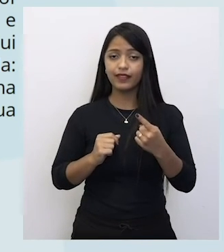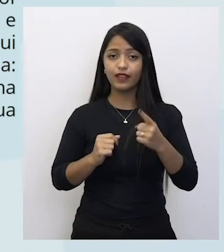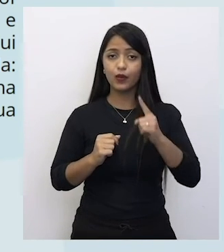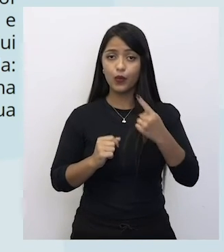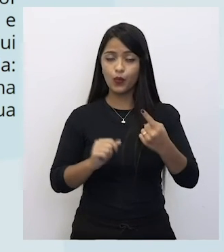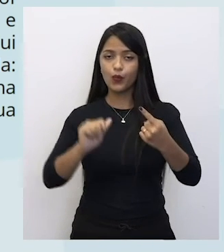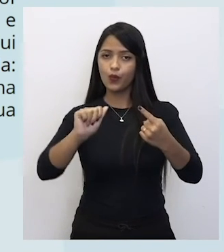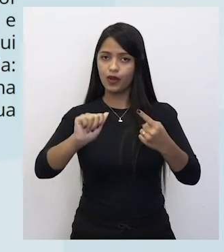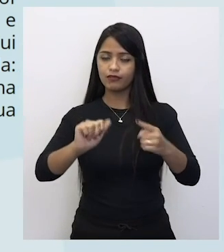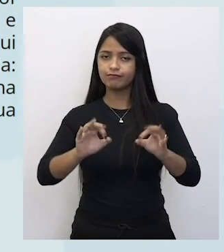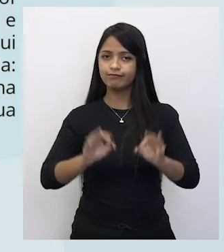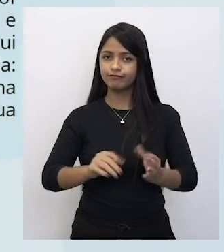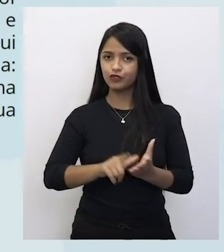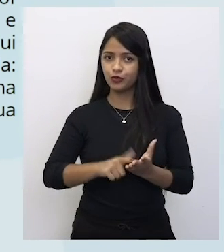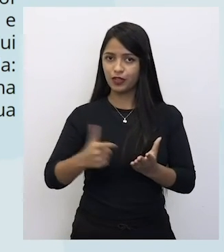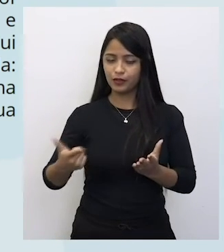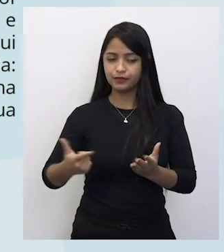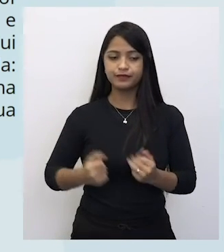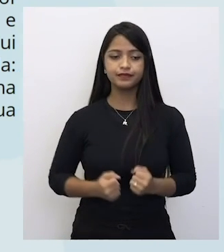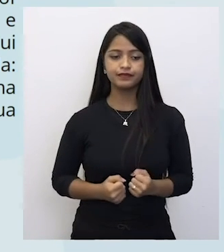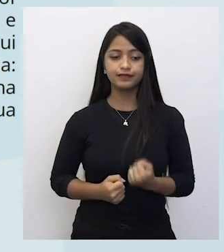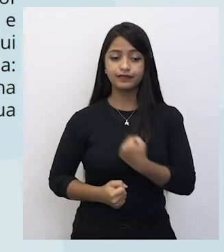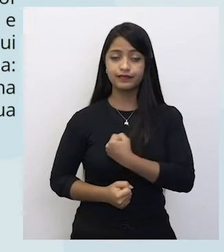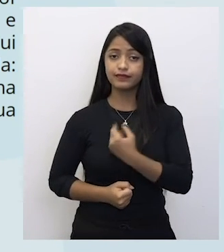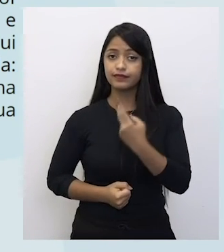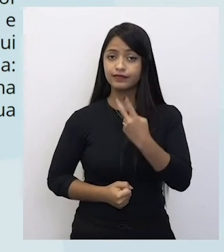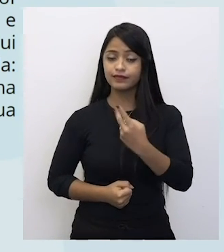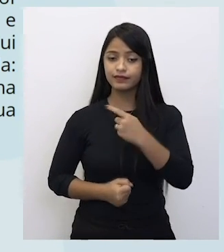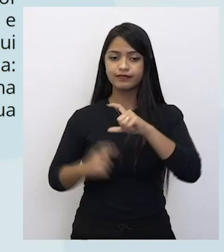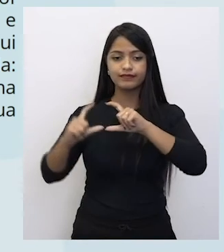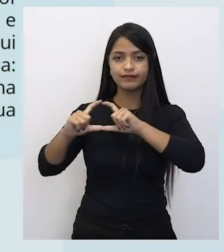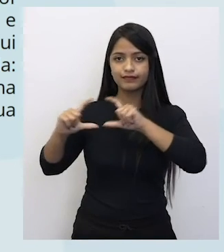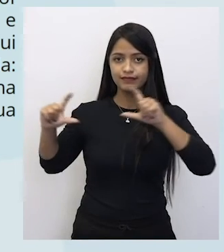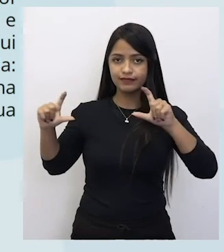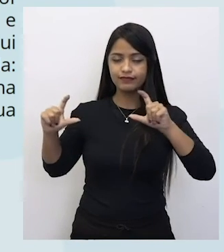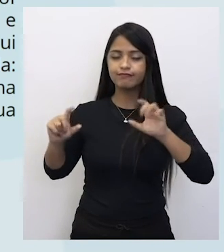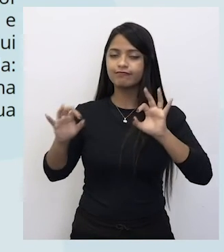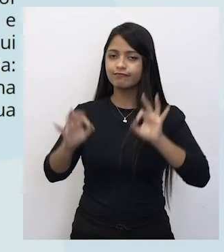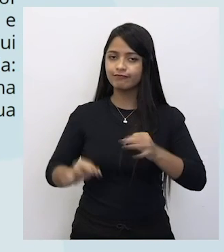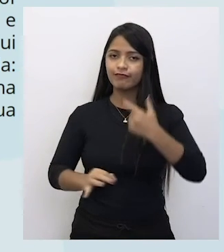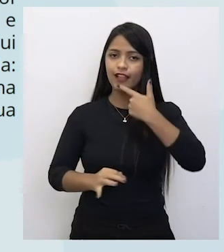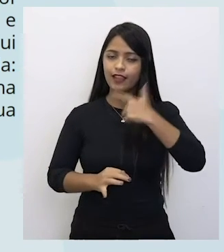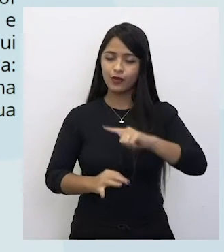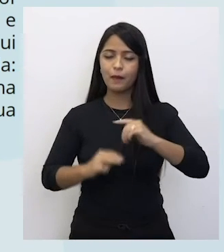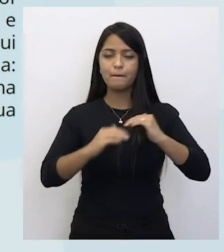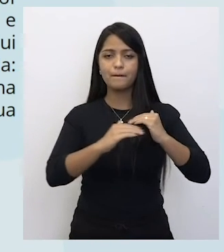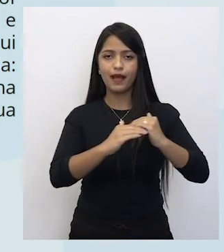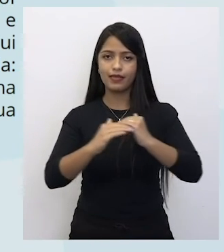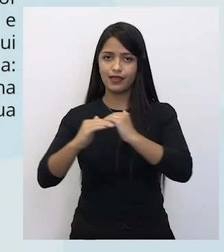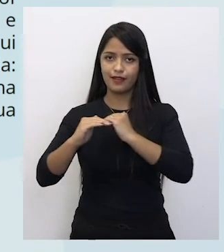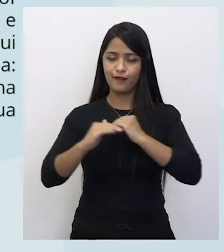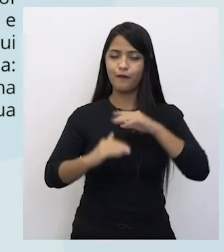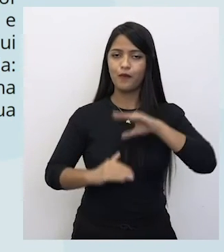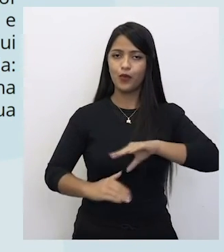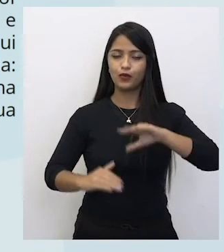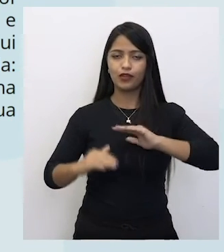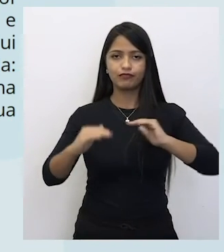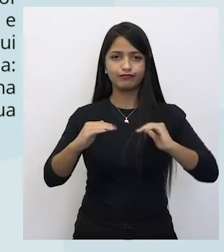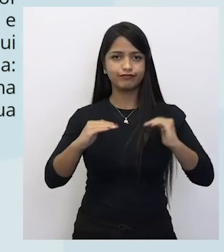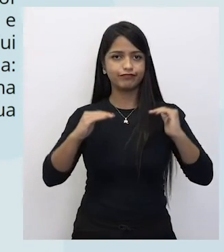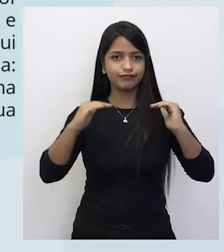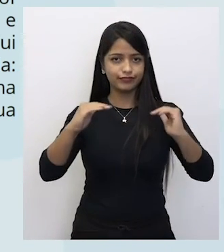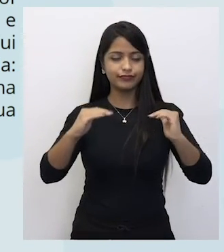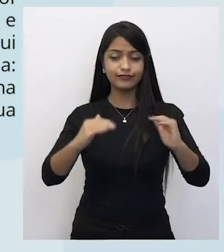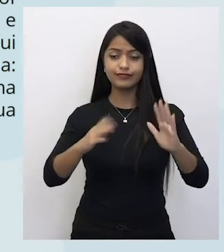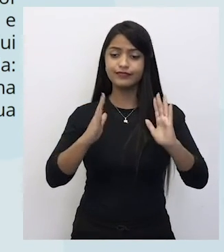Jornal. E é lógico que esse trecho aí está de acordo com a norma padrão, né? Que é uma característica que a